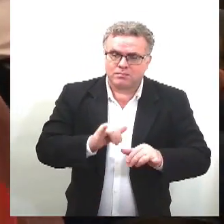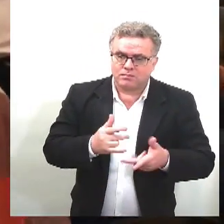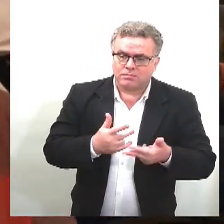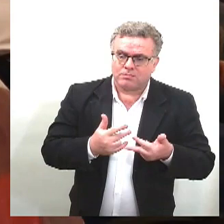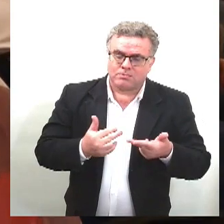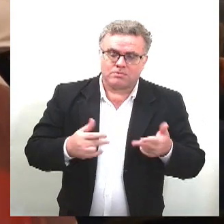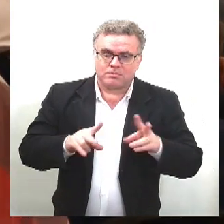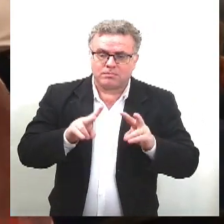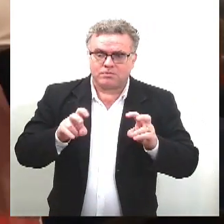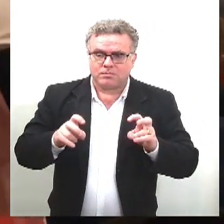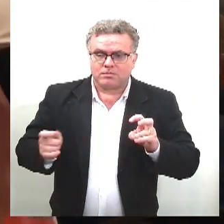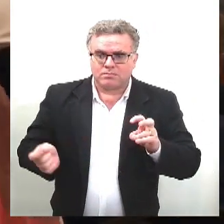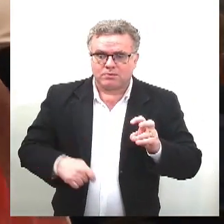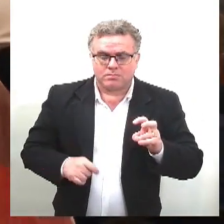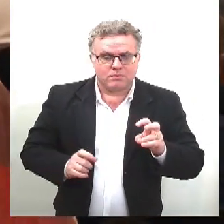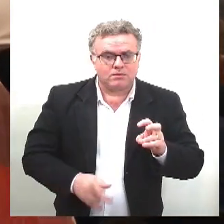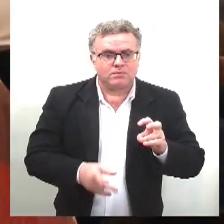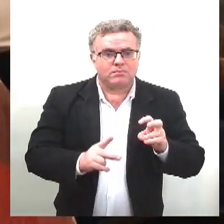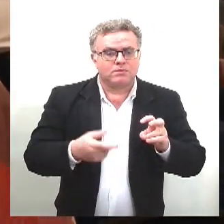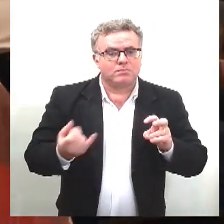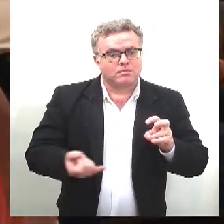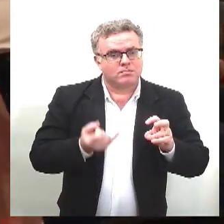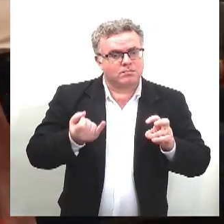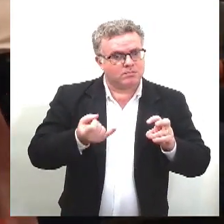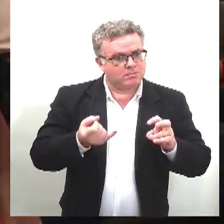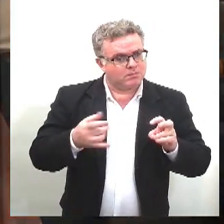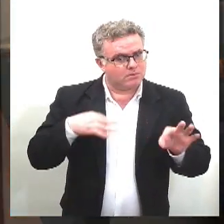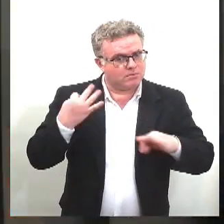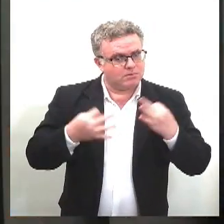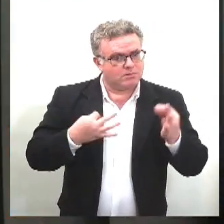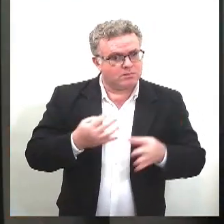temas importantes para o turismo também.